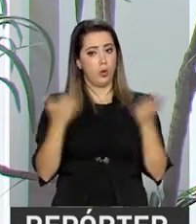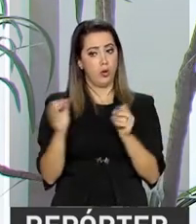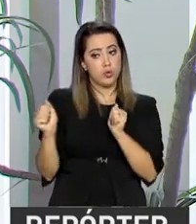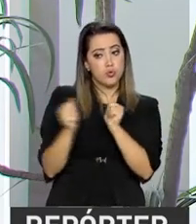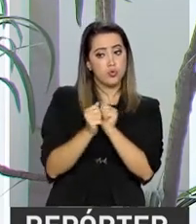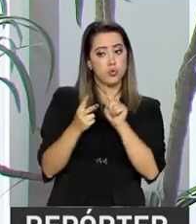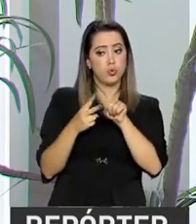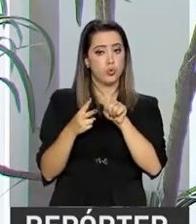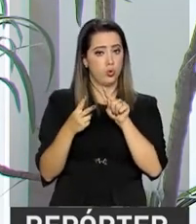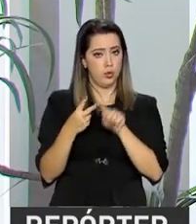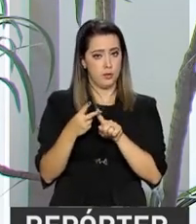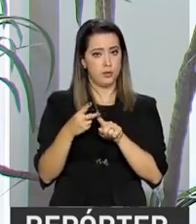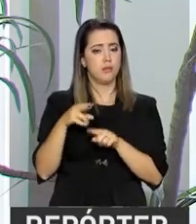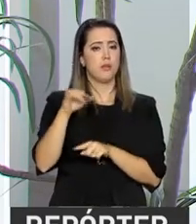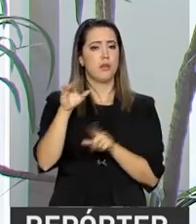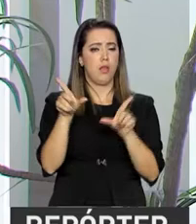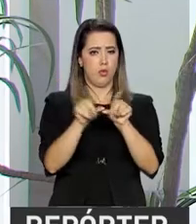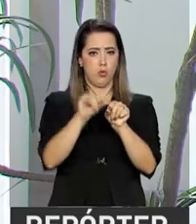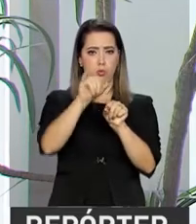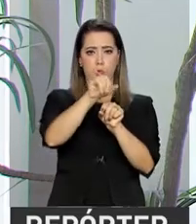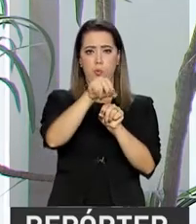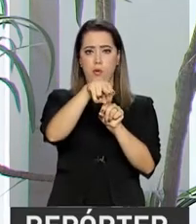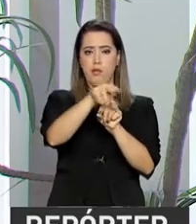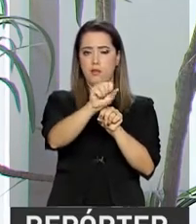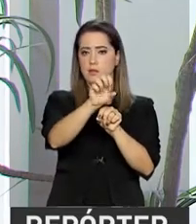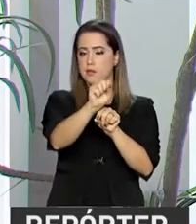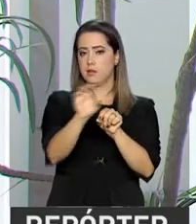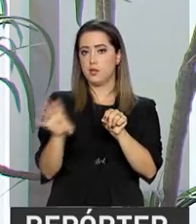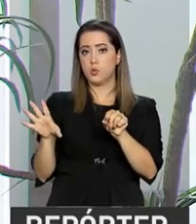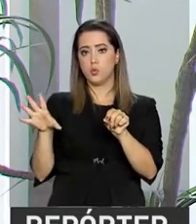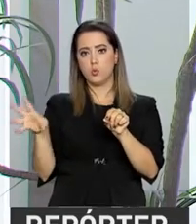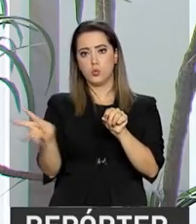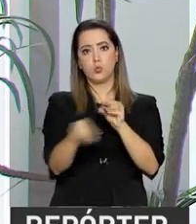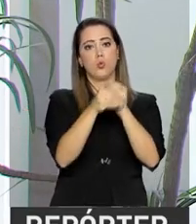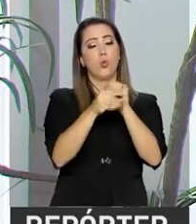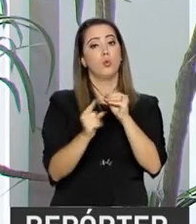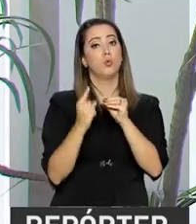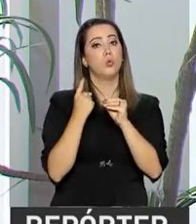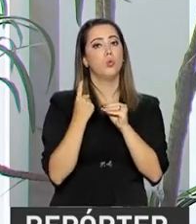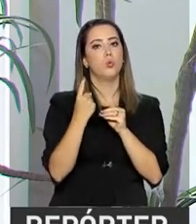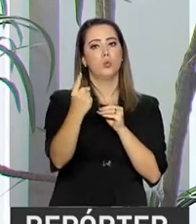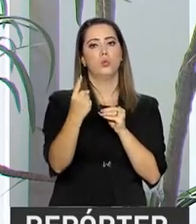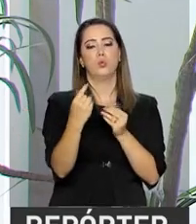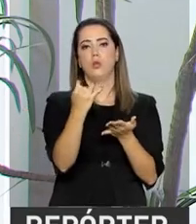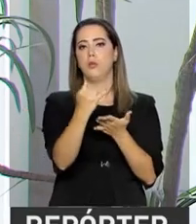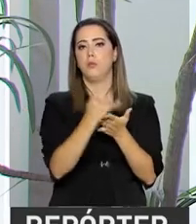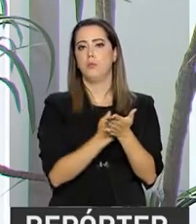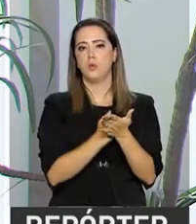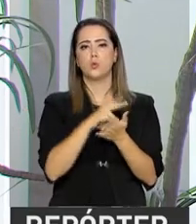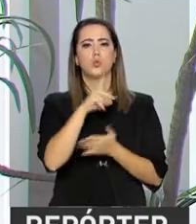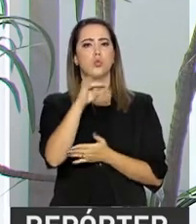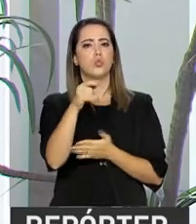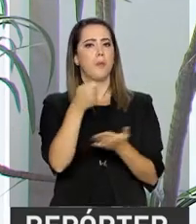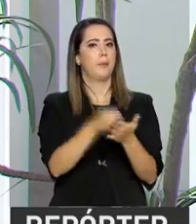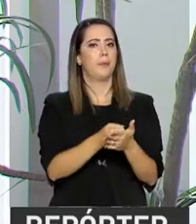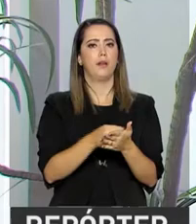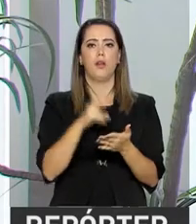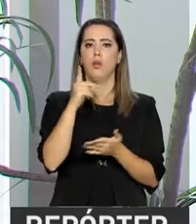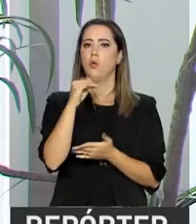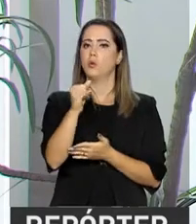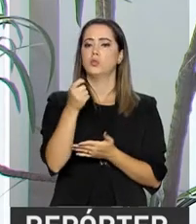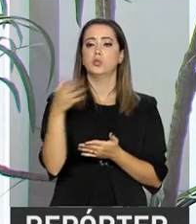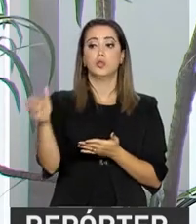que são esses da previdência todos incluídos dentro do e social tão unificada data unifica o recolhimento